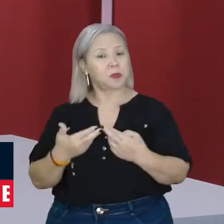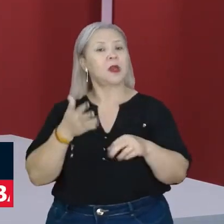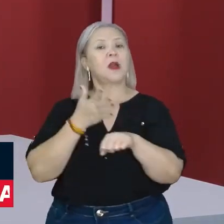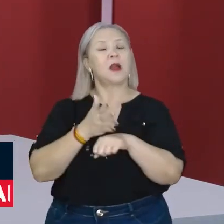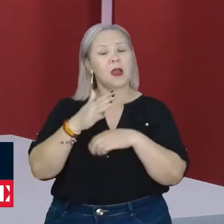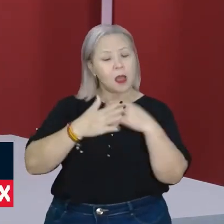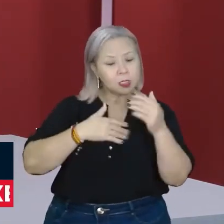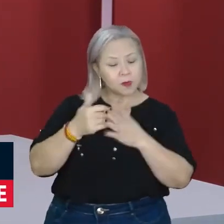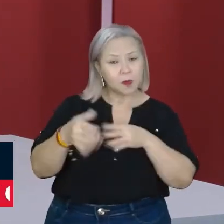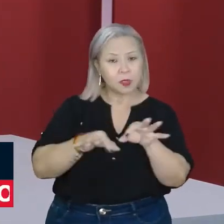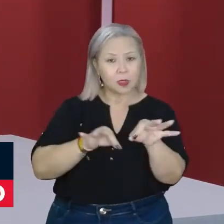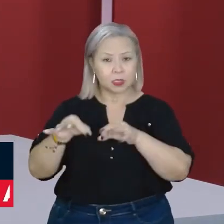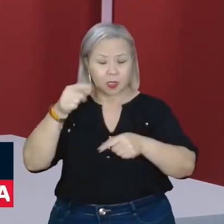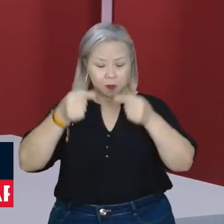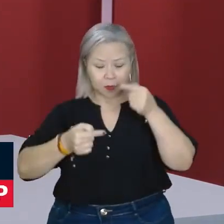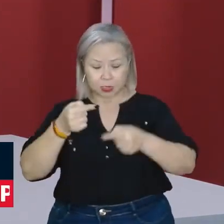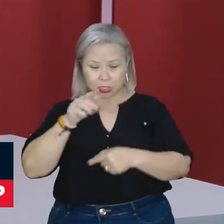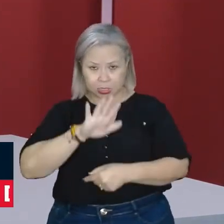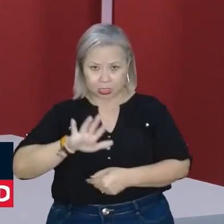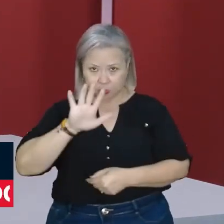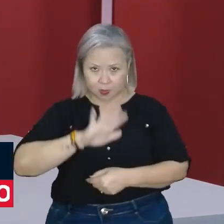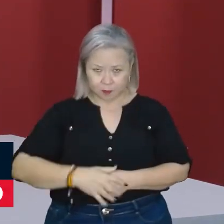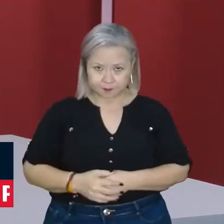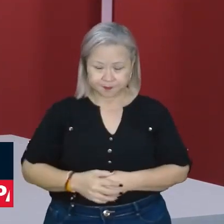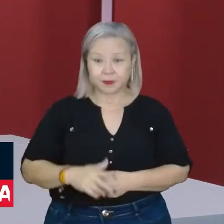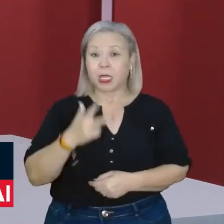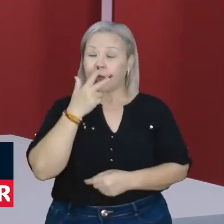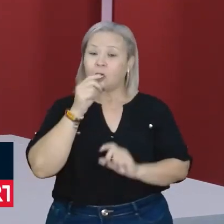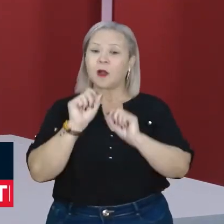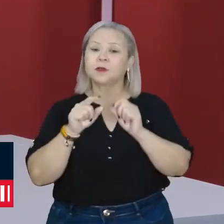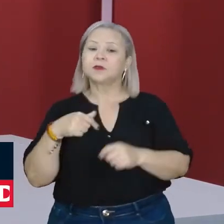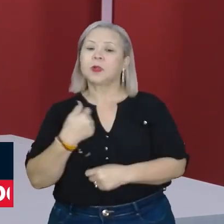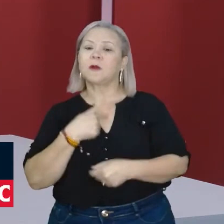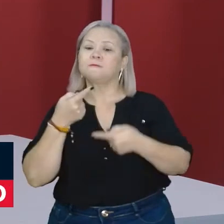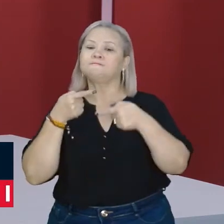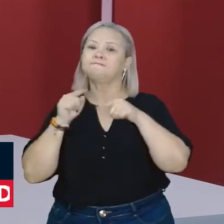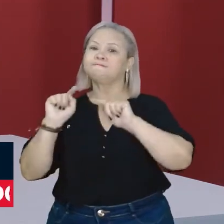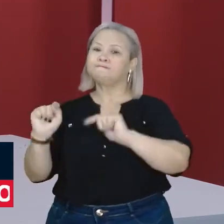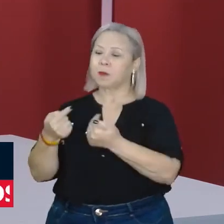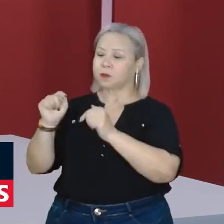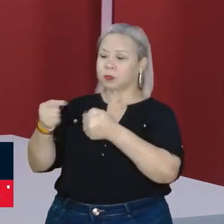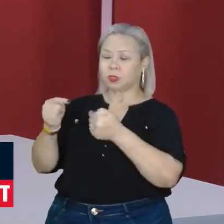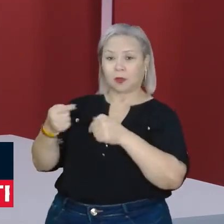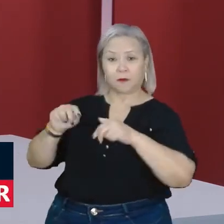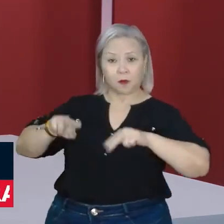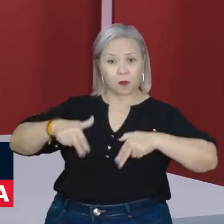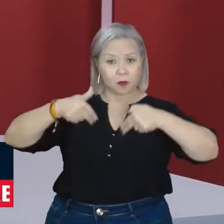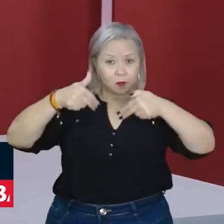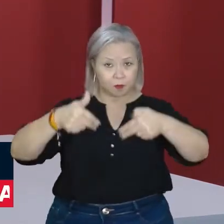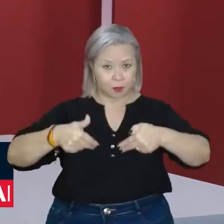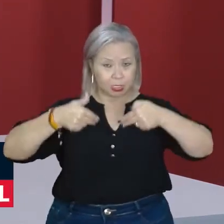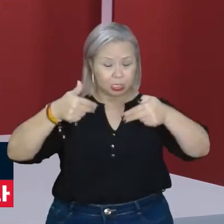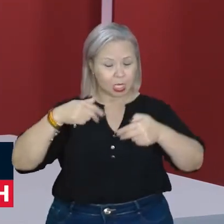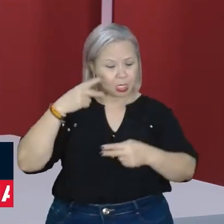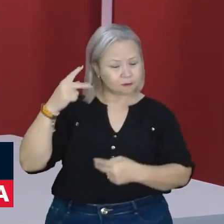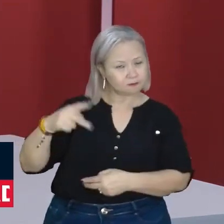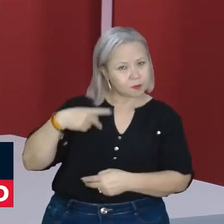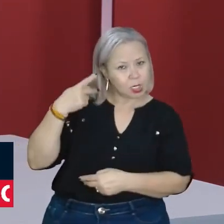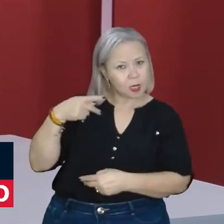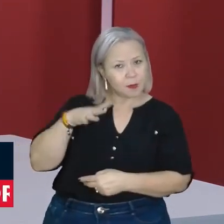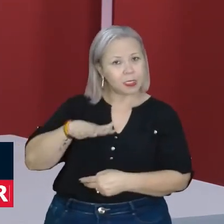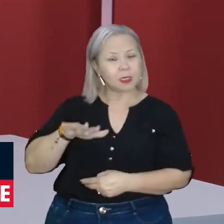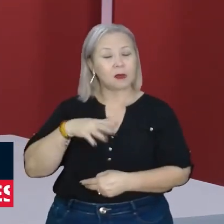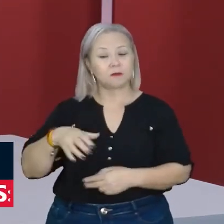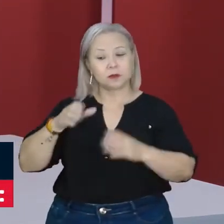ativamente da construção da política nacional. Eu acho que esse é o nosso desafio, enquanto militantes, enquanto parlamentar,